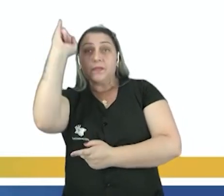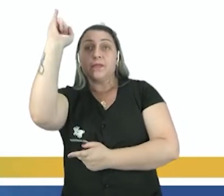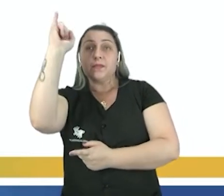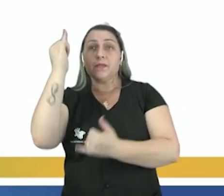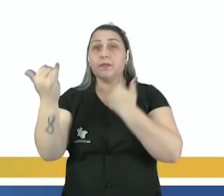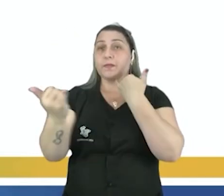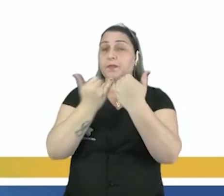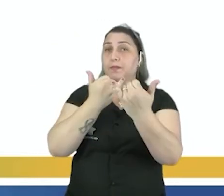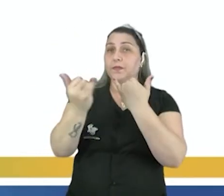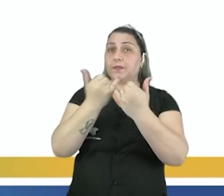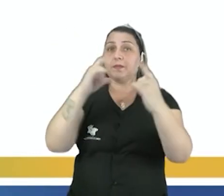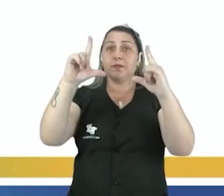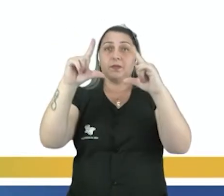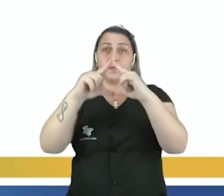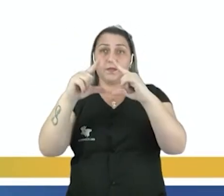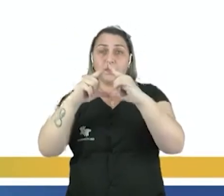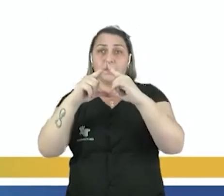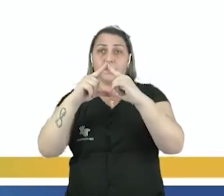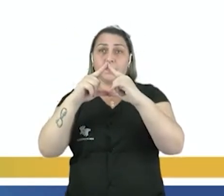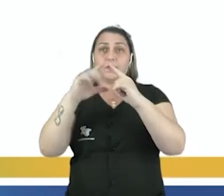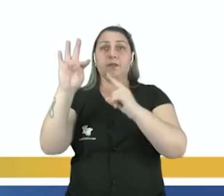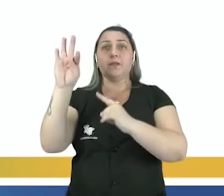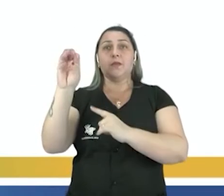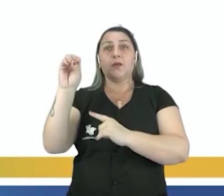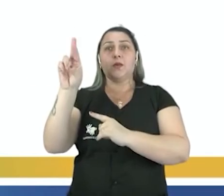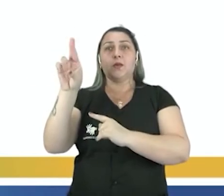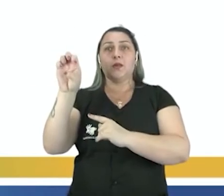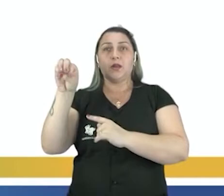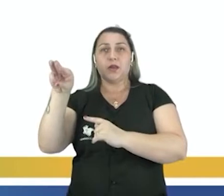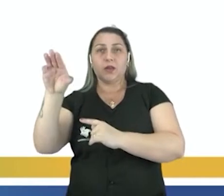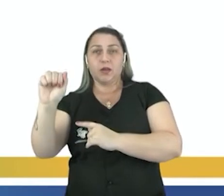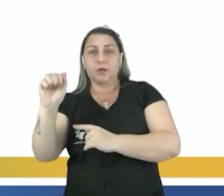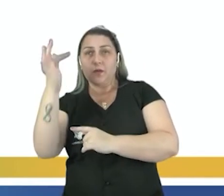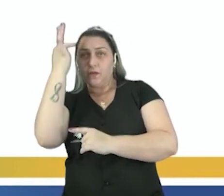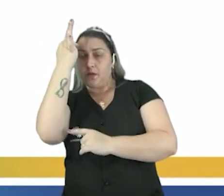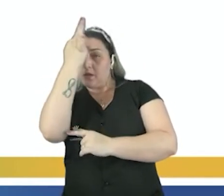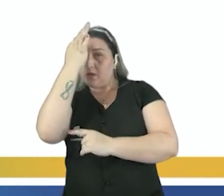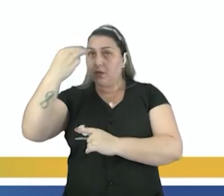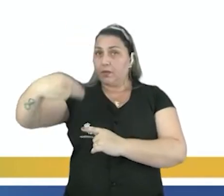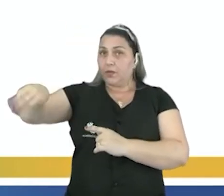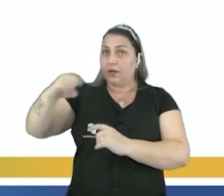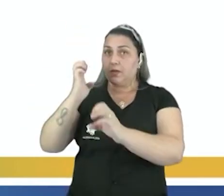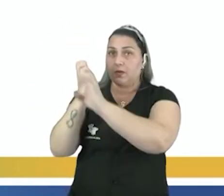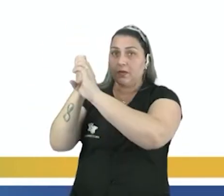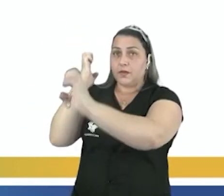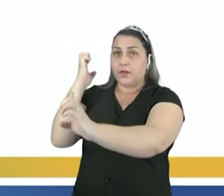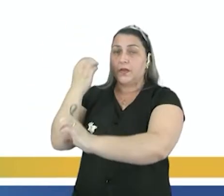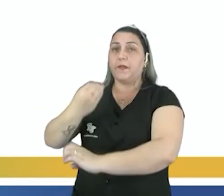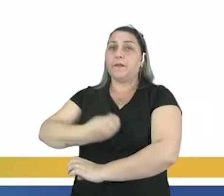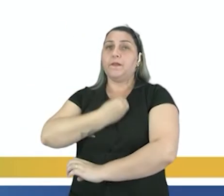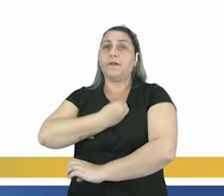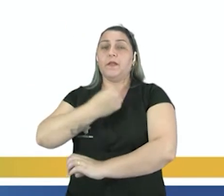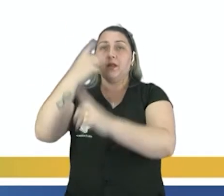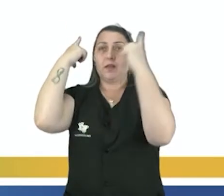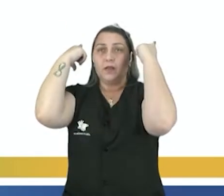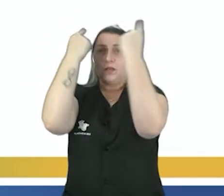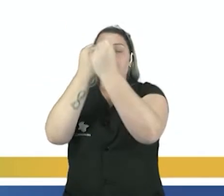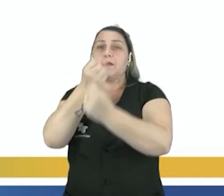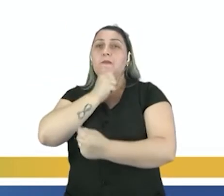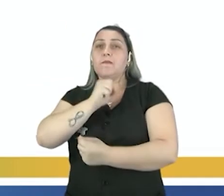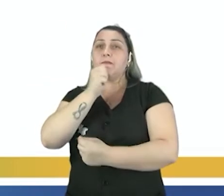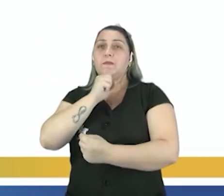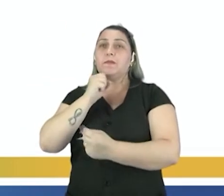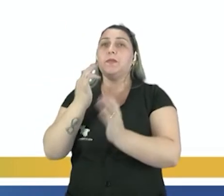de semelhança de triângulos através do seu teorema. Então o Tales foi um filósofo, matemático, engenheiro que viveu na Grécia Antiga e desenvolveu